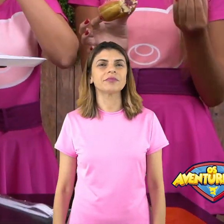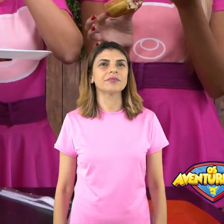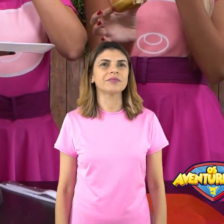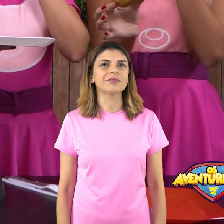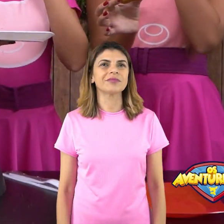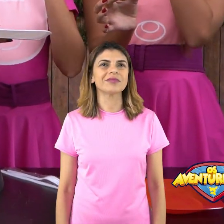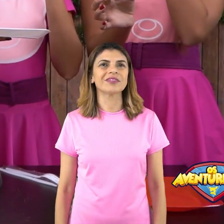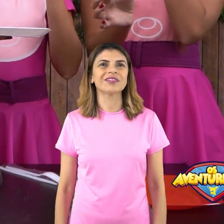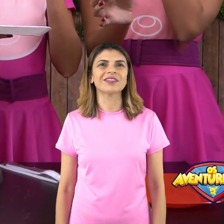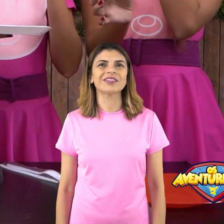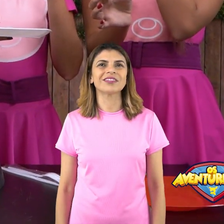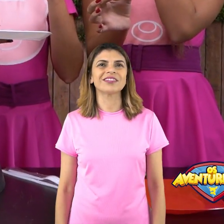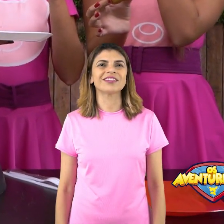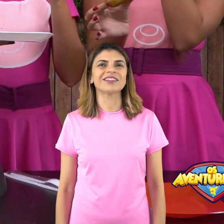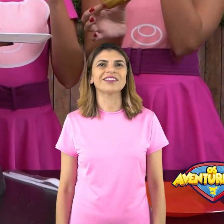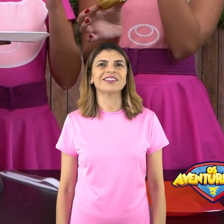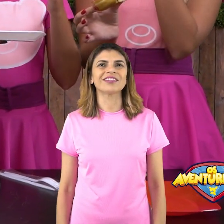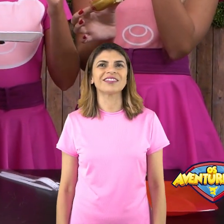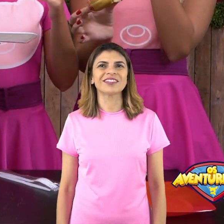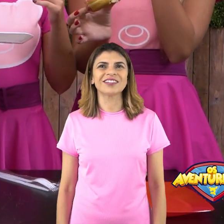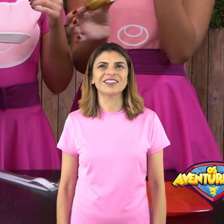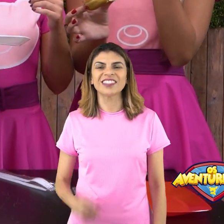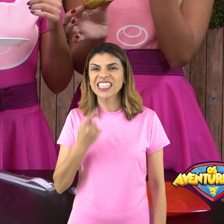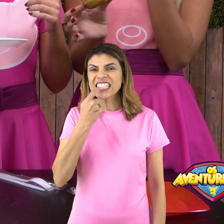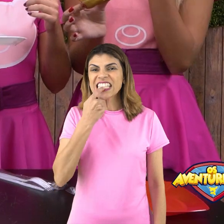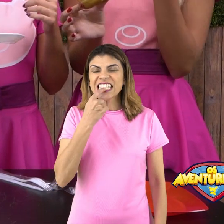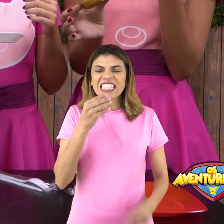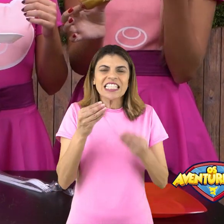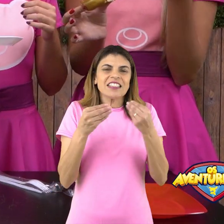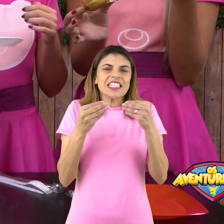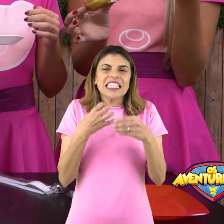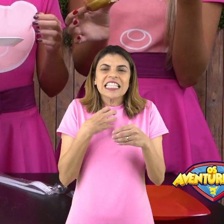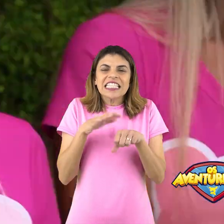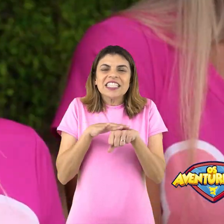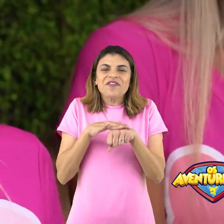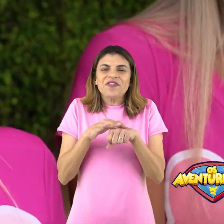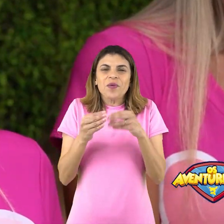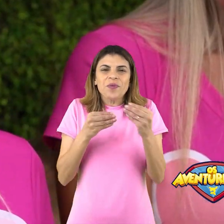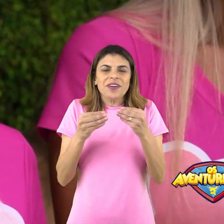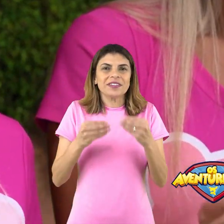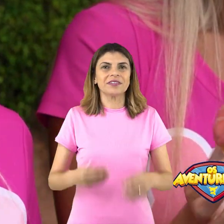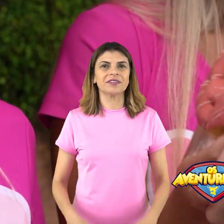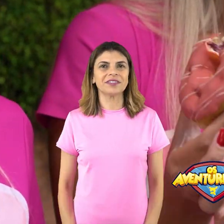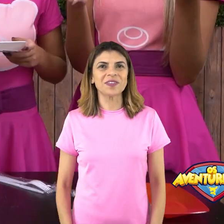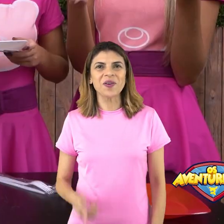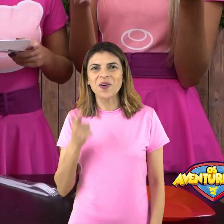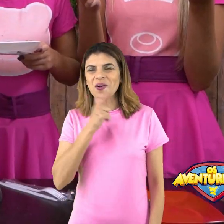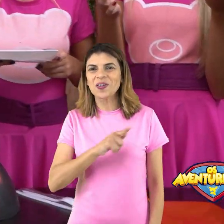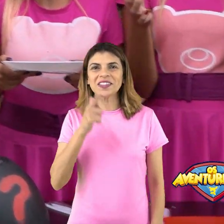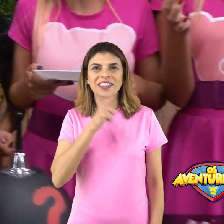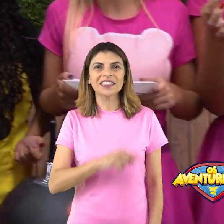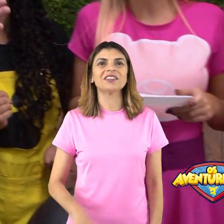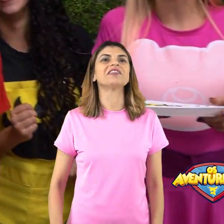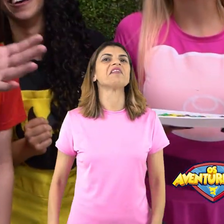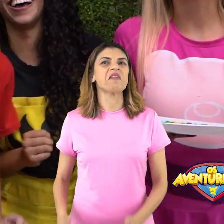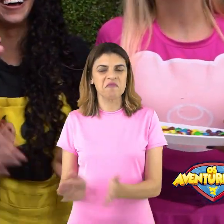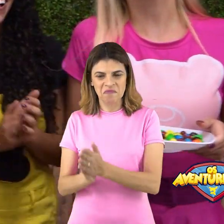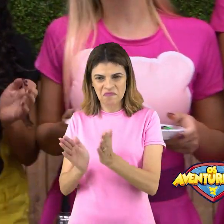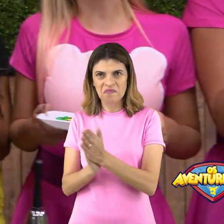não deve ser fácil, não. Vai. Meu dente tá sensível. Tá de boa? Consegui. Consegui! Consegui